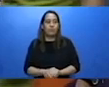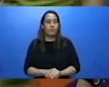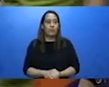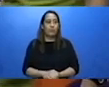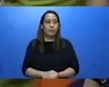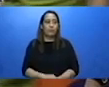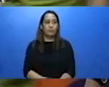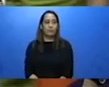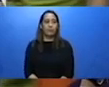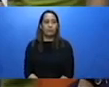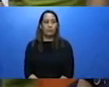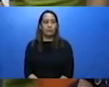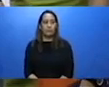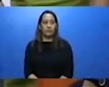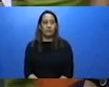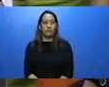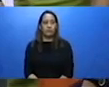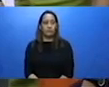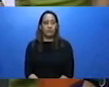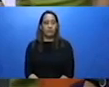estava na